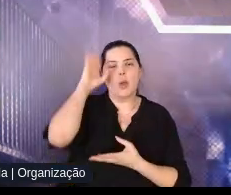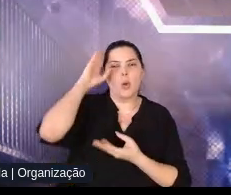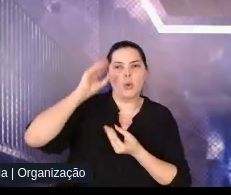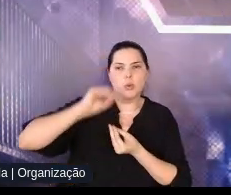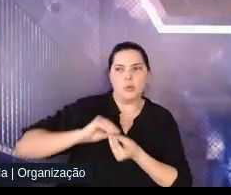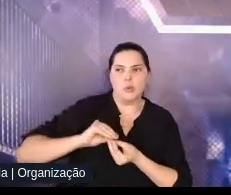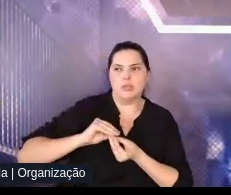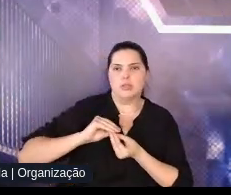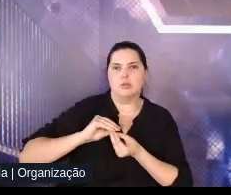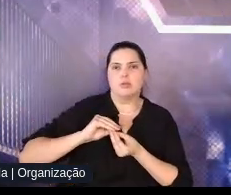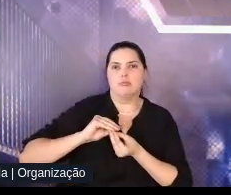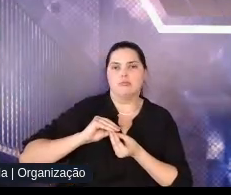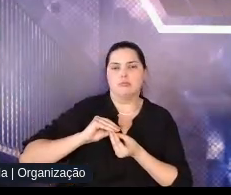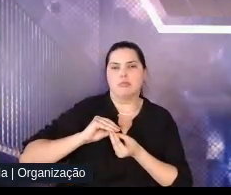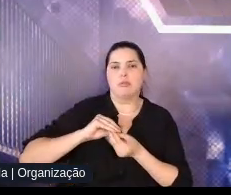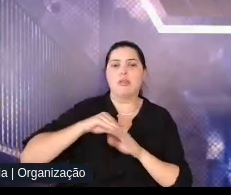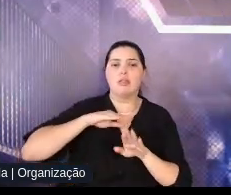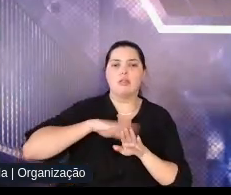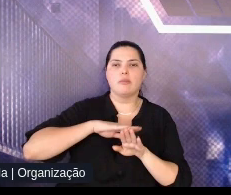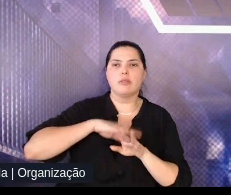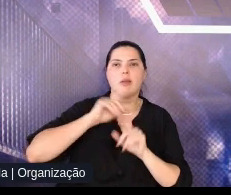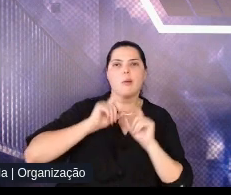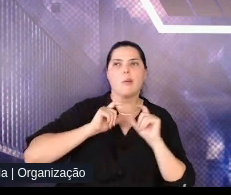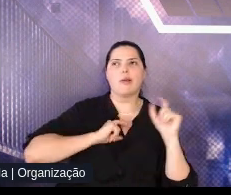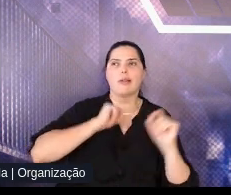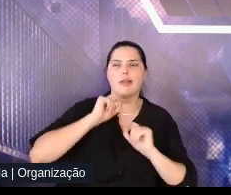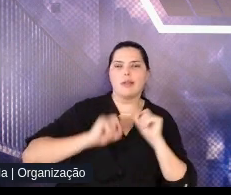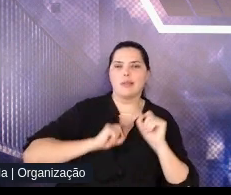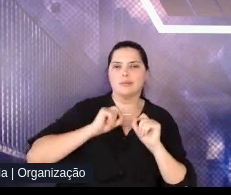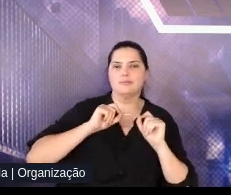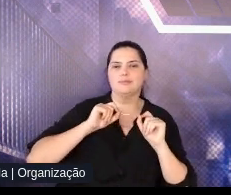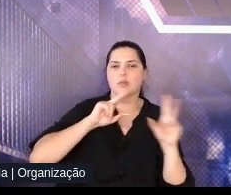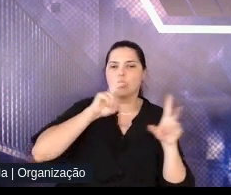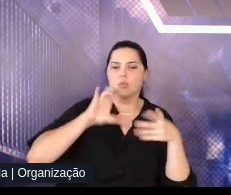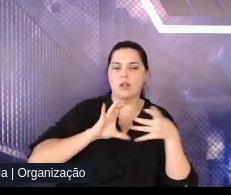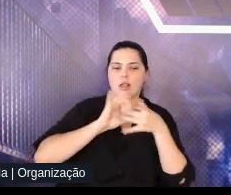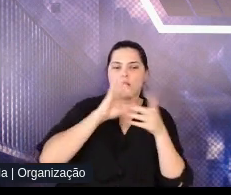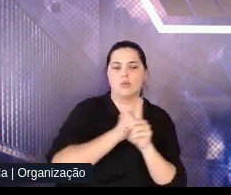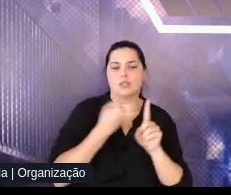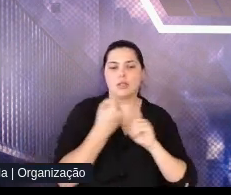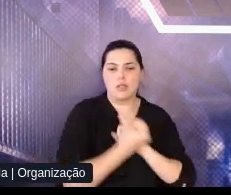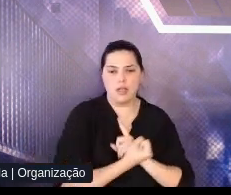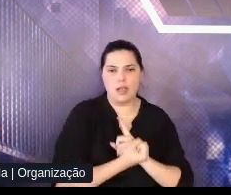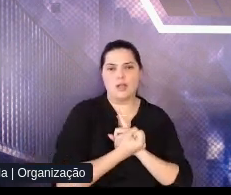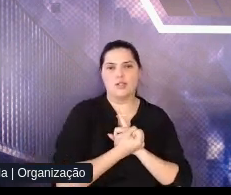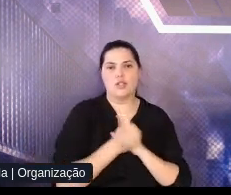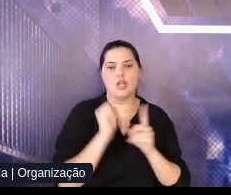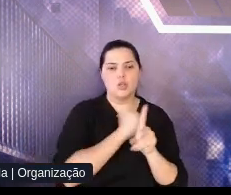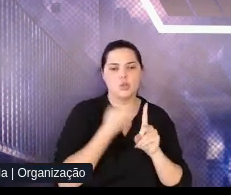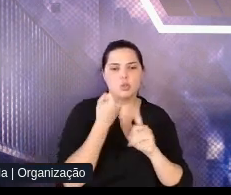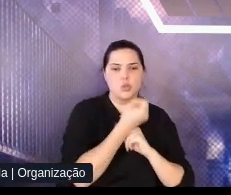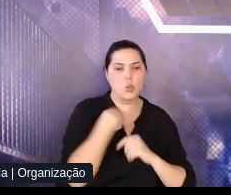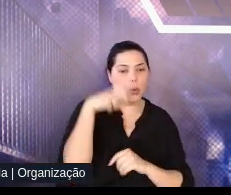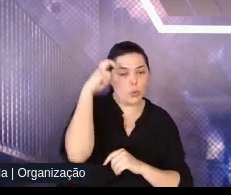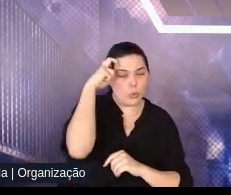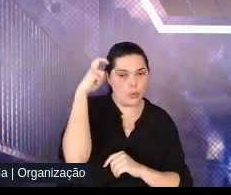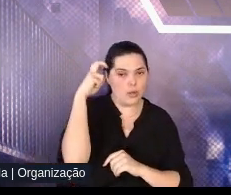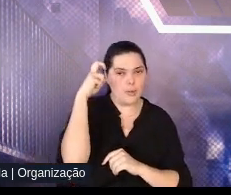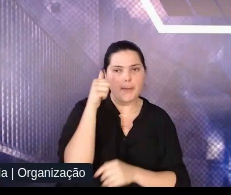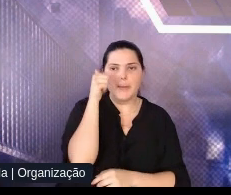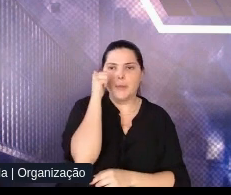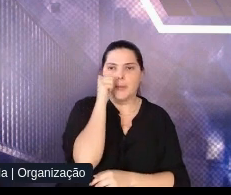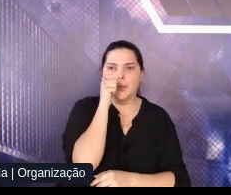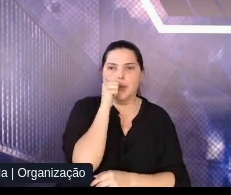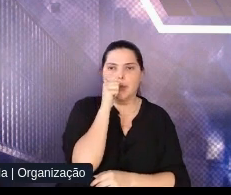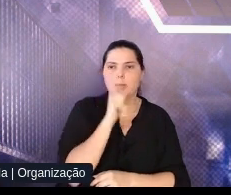conclusões que, no fundo de tudo, é uma questão que está ligada realmente à sociedade, é uma questão sociocultural. As mulheres ainda